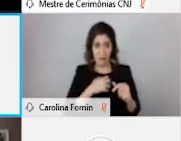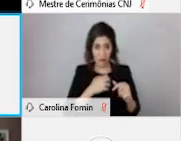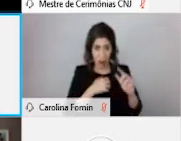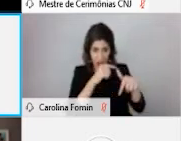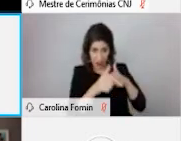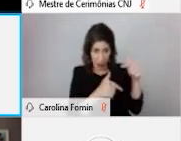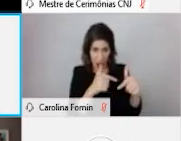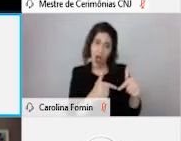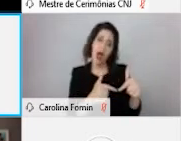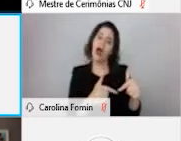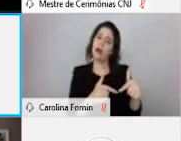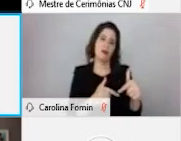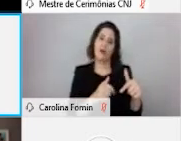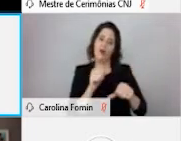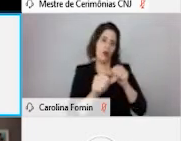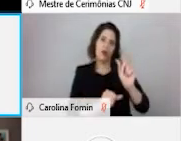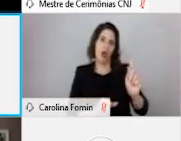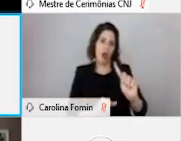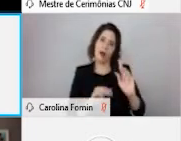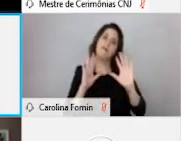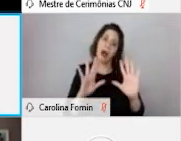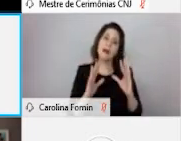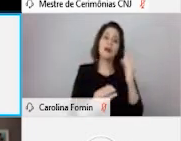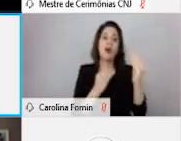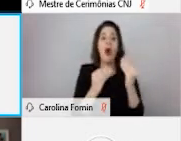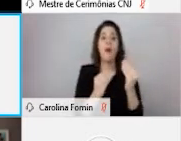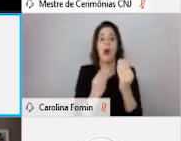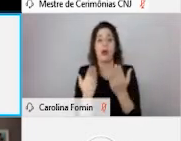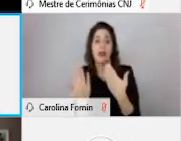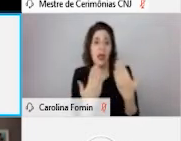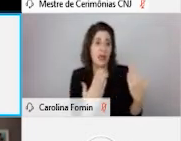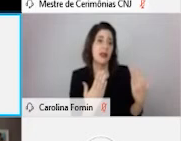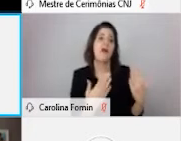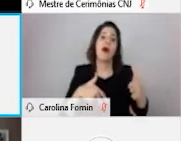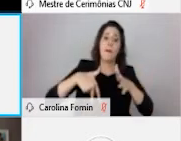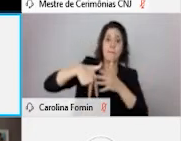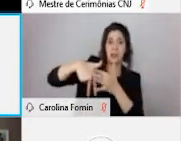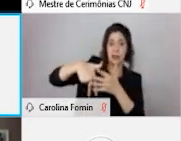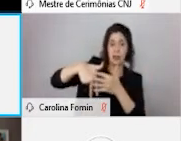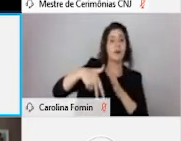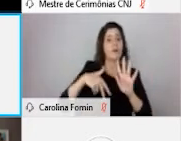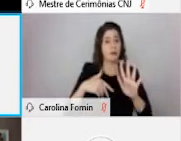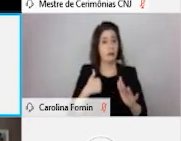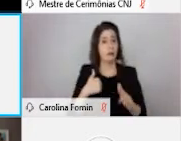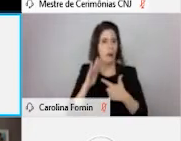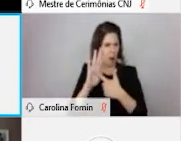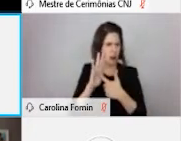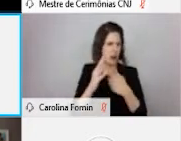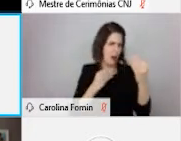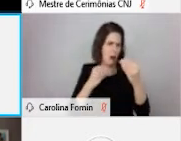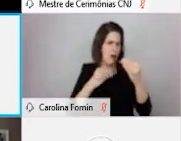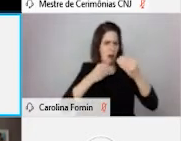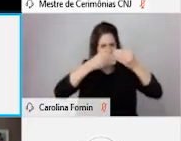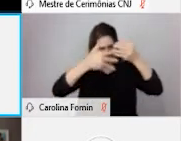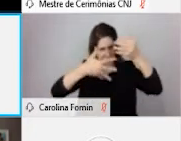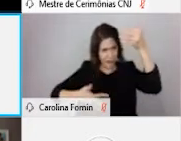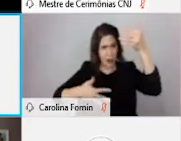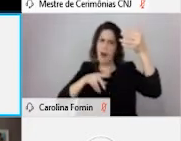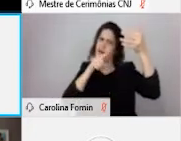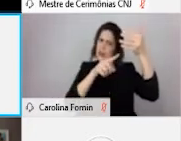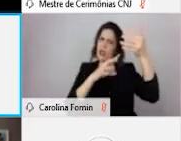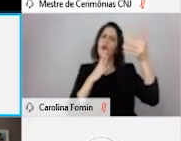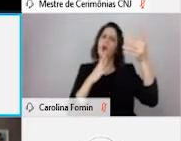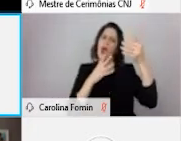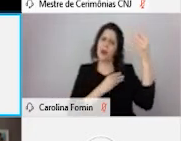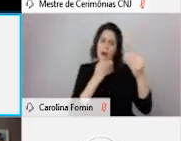gente acredita, do paciente. Então, aqui eu vou usar um exemplo que ele está mais detalhado, mas é uma história que todos vocês conhecem. O que acontece quando eu sinto que eu